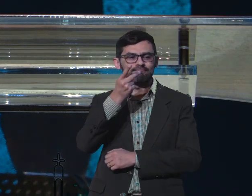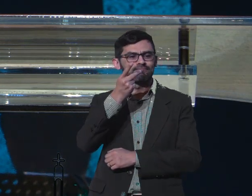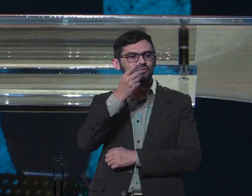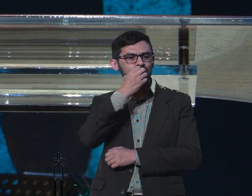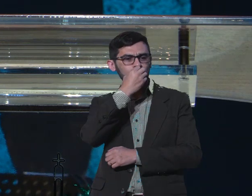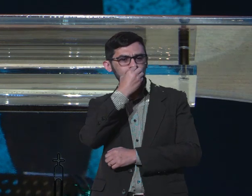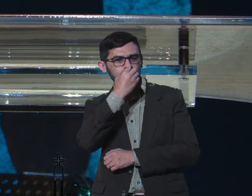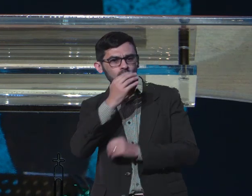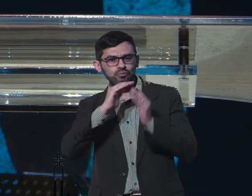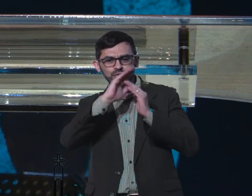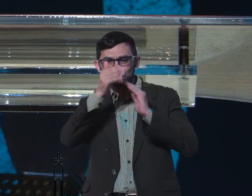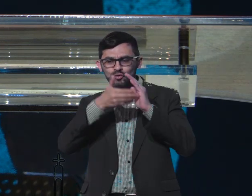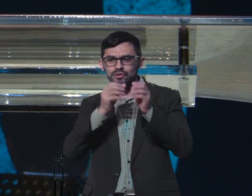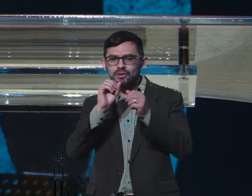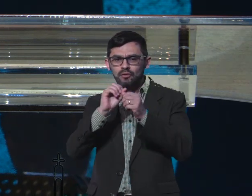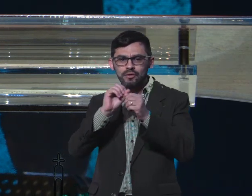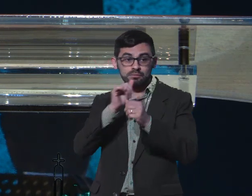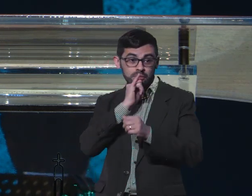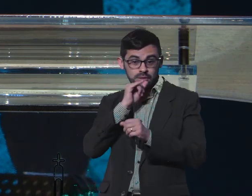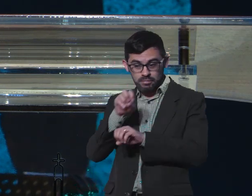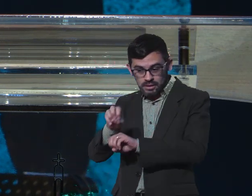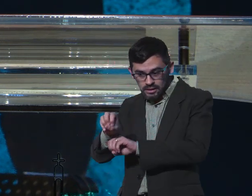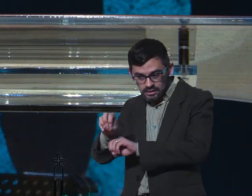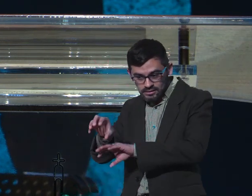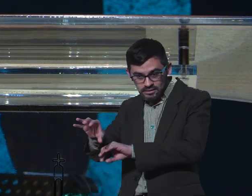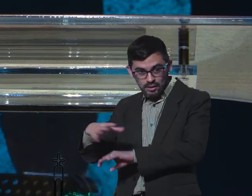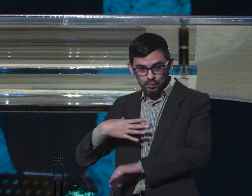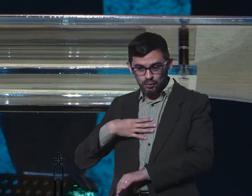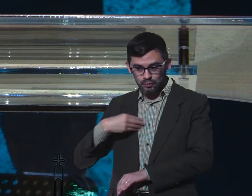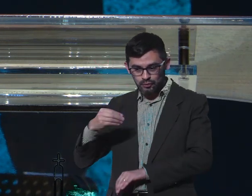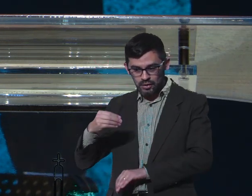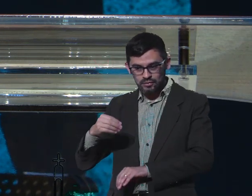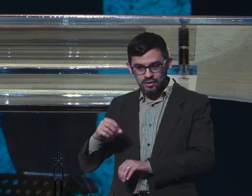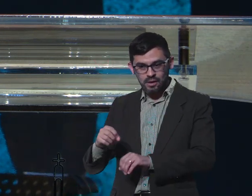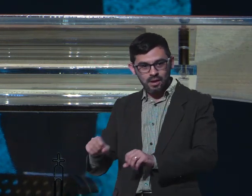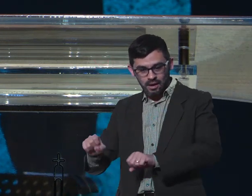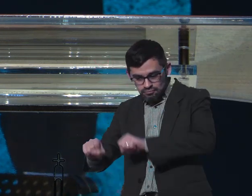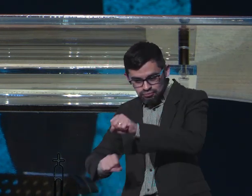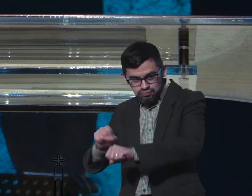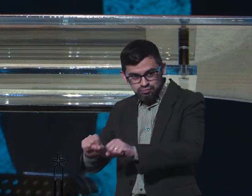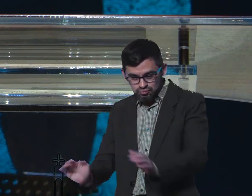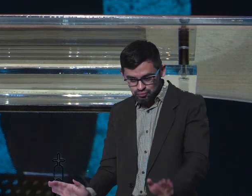tempo ensinando seu filho, sua filha, a andar de bicicleta?